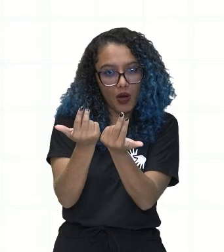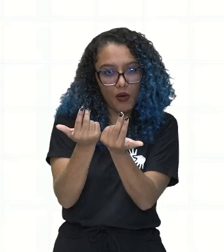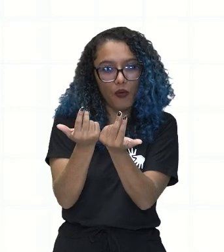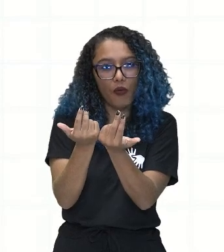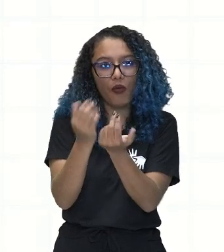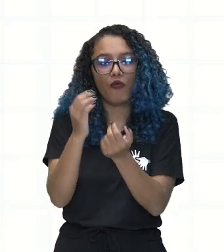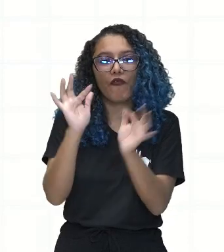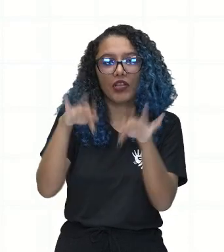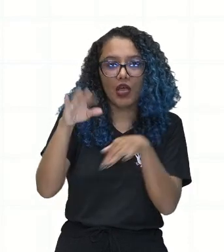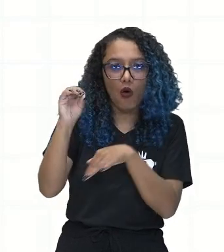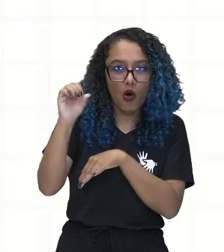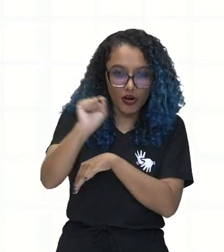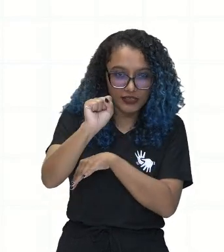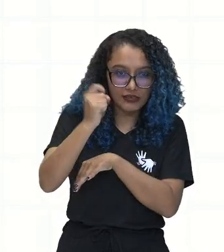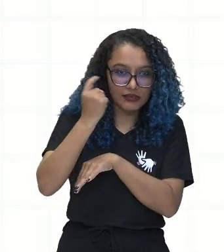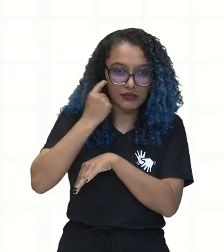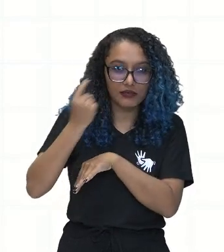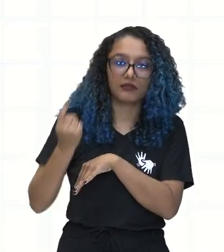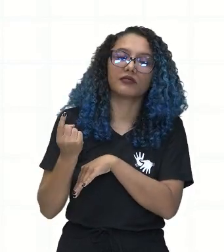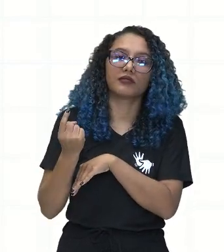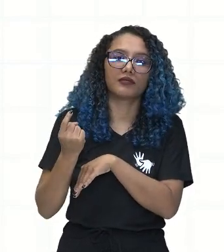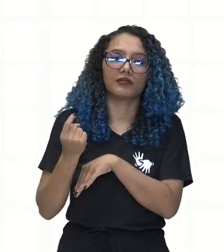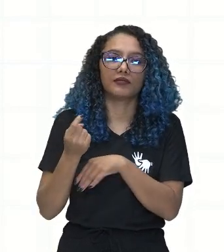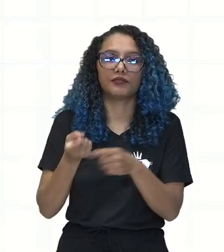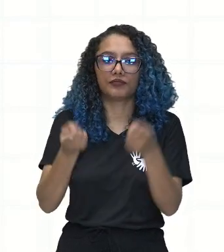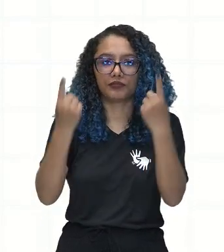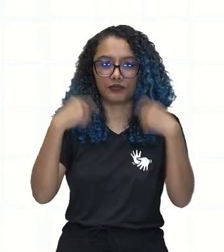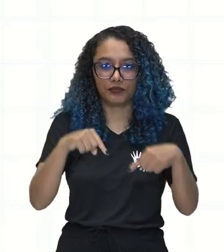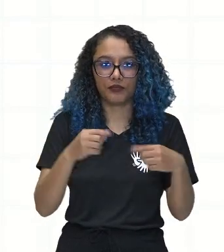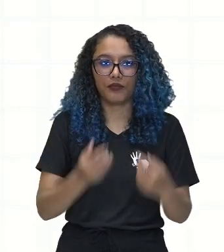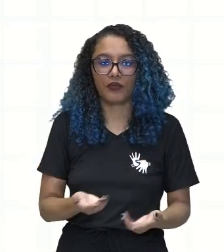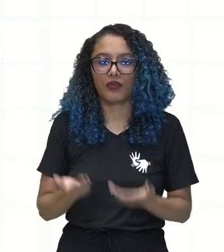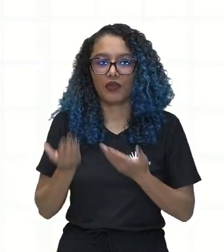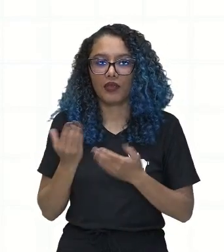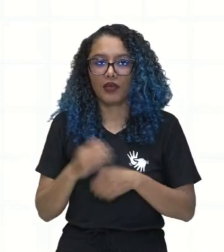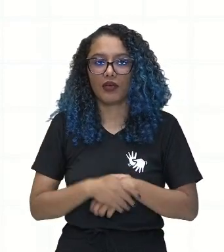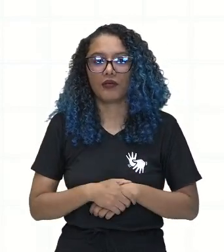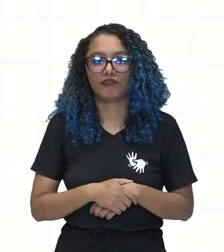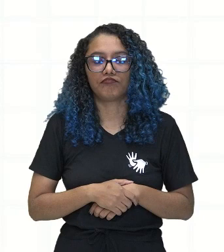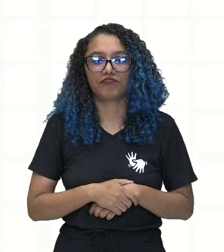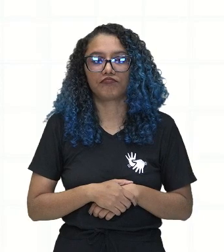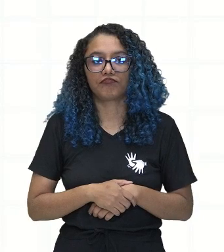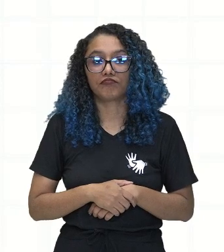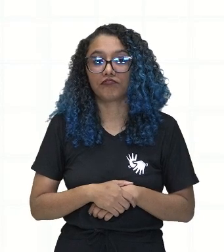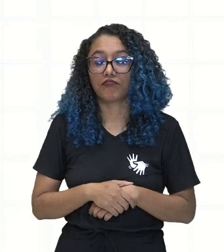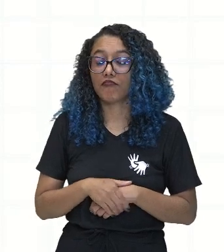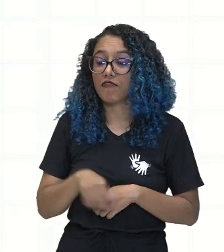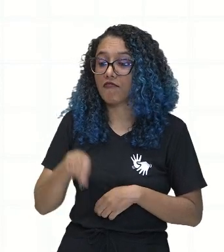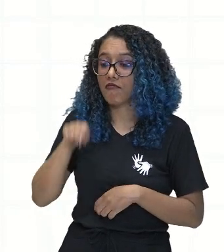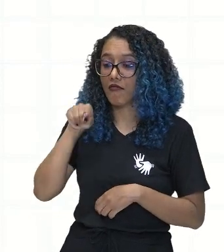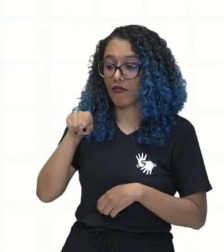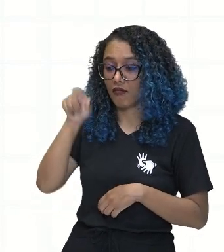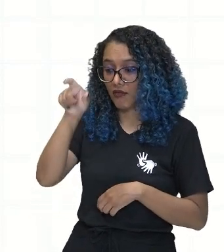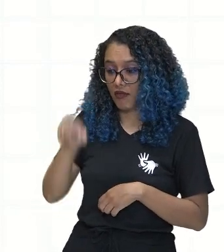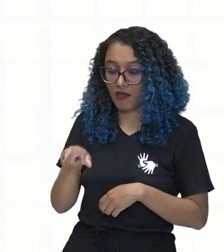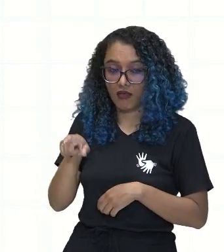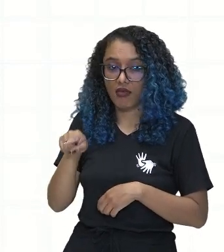Prosseguindo. Olha só, vamos falar sobre próprio e própria. Ela própria, olha só,